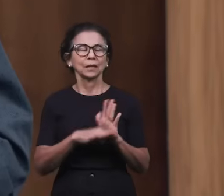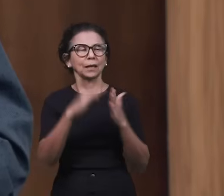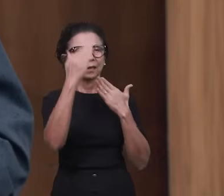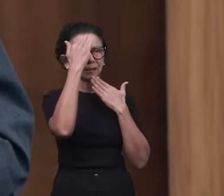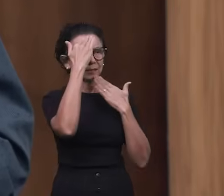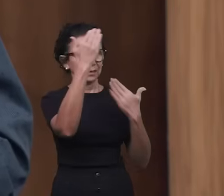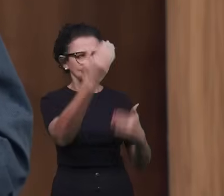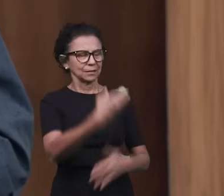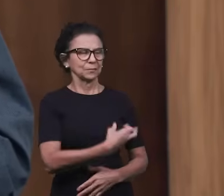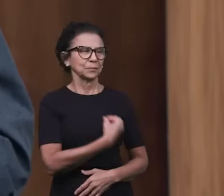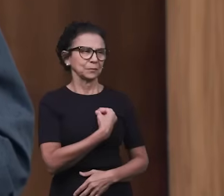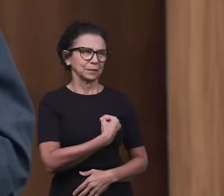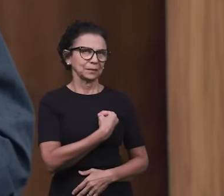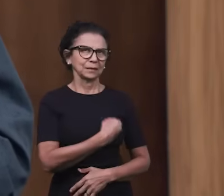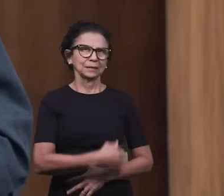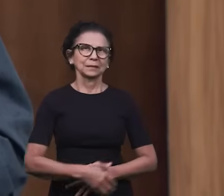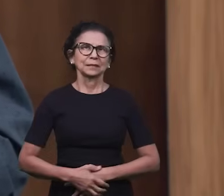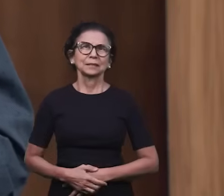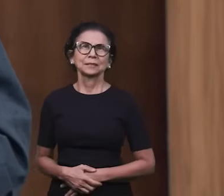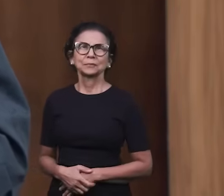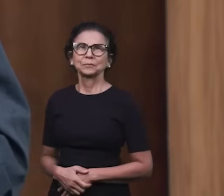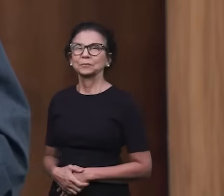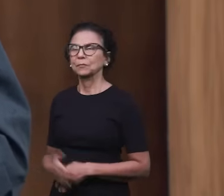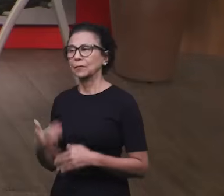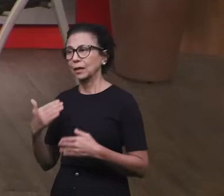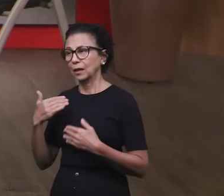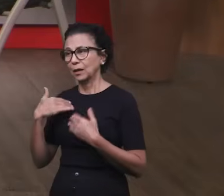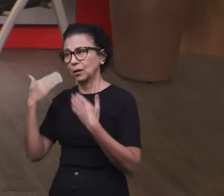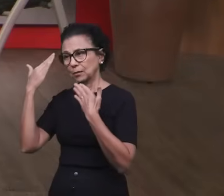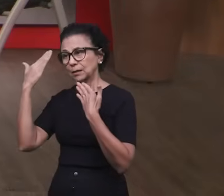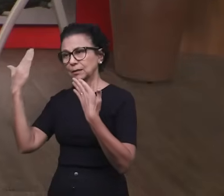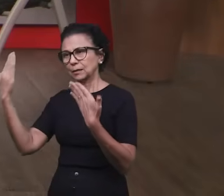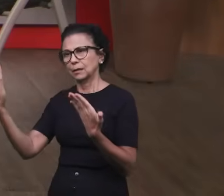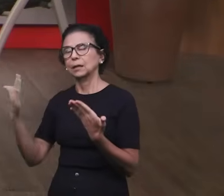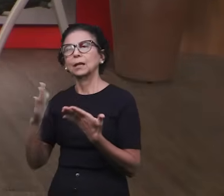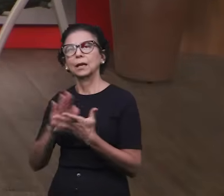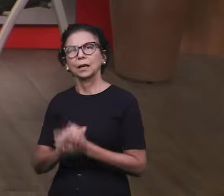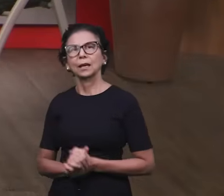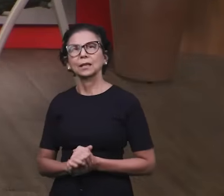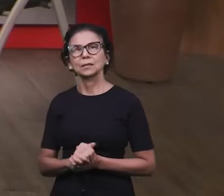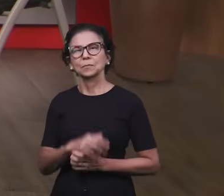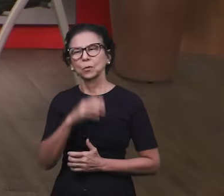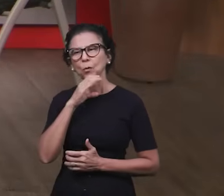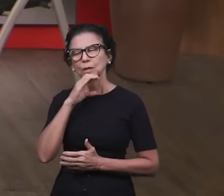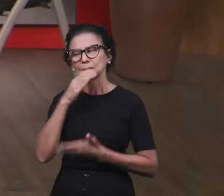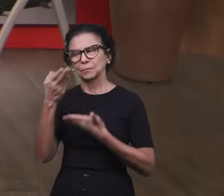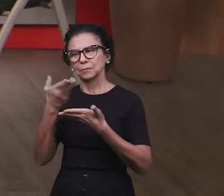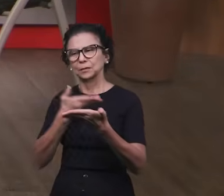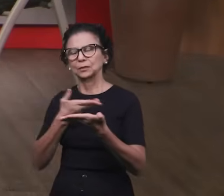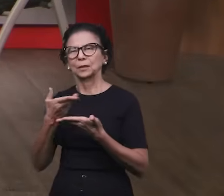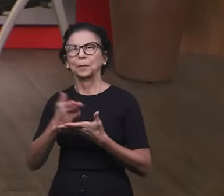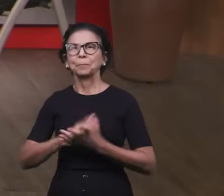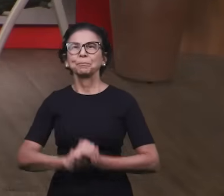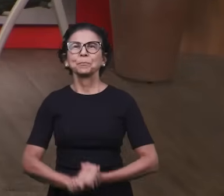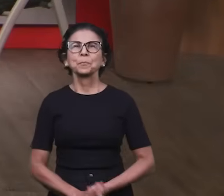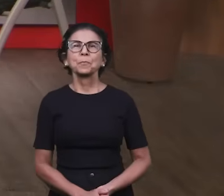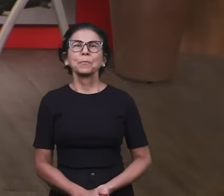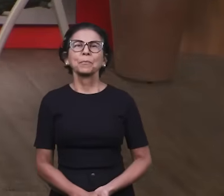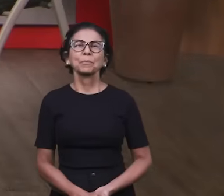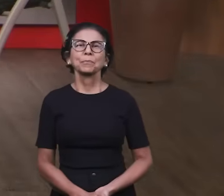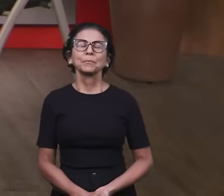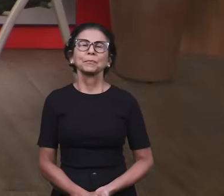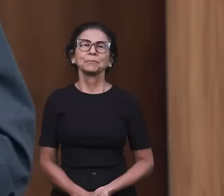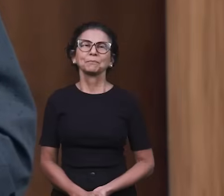Muito agradecido pela sua colaboração. Eu que agradeço, né, de poder passar um pouquinho do meu conhecimento. Tá